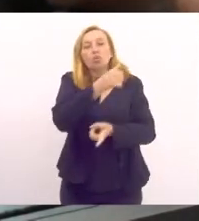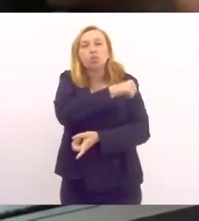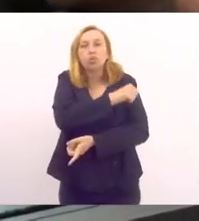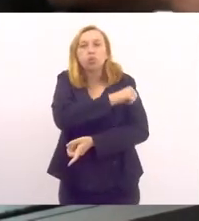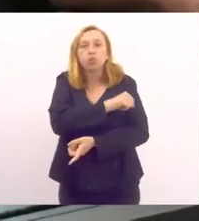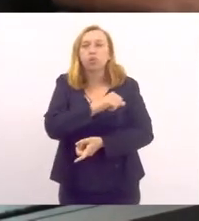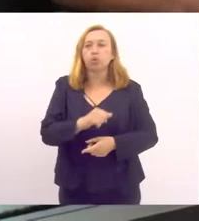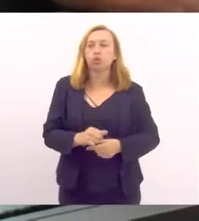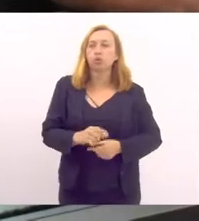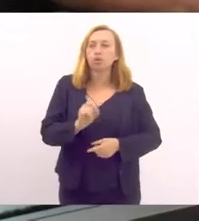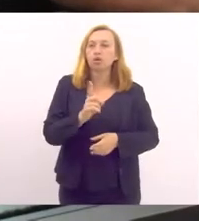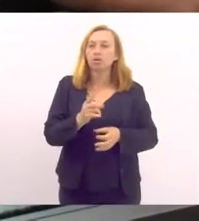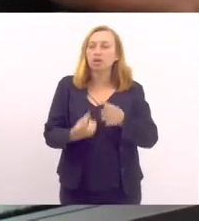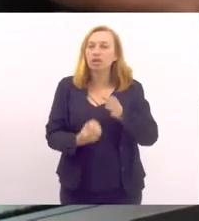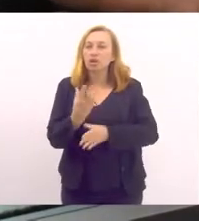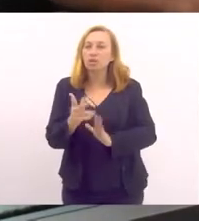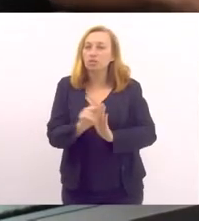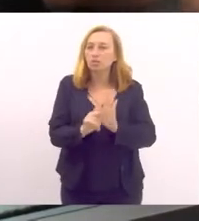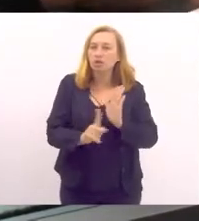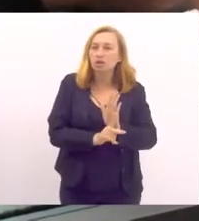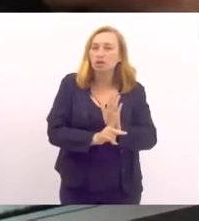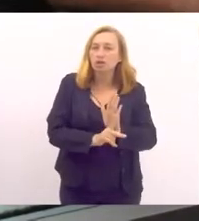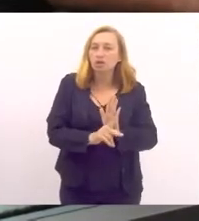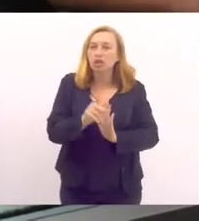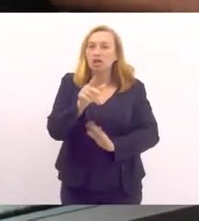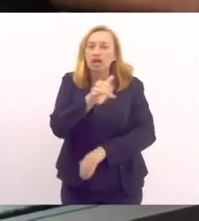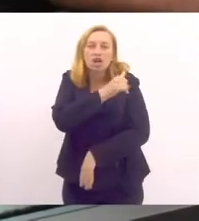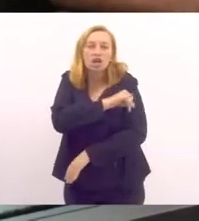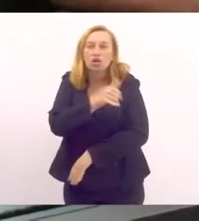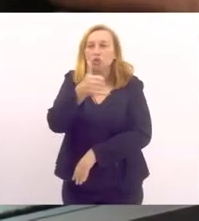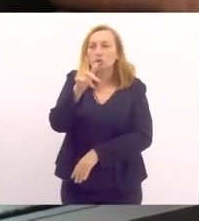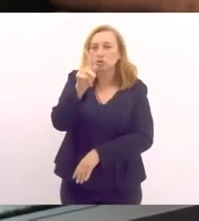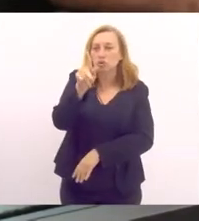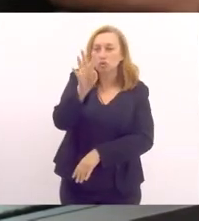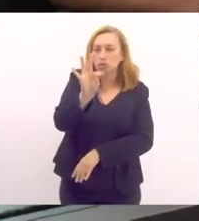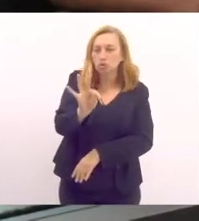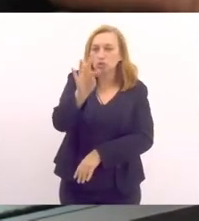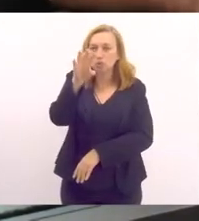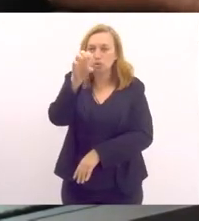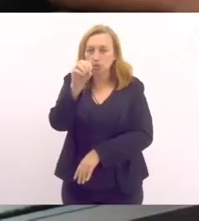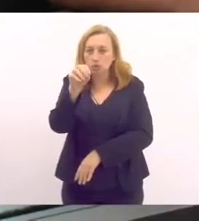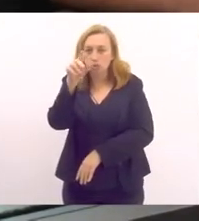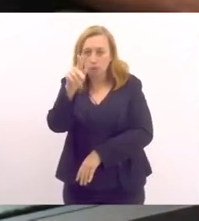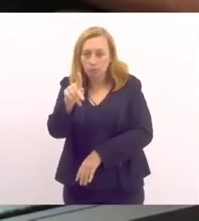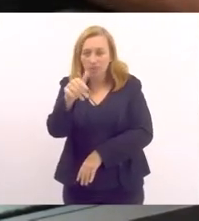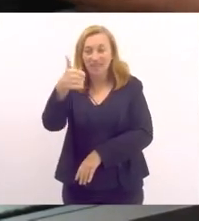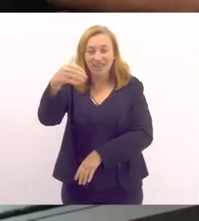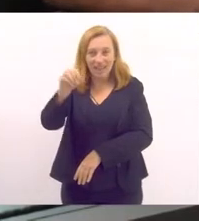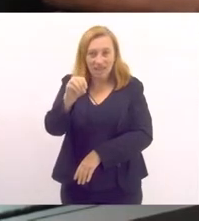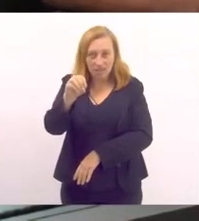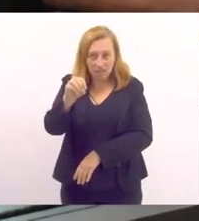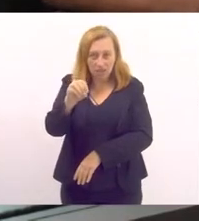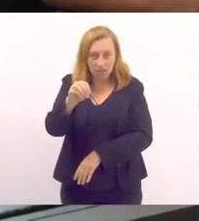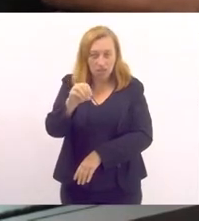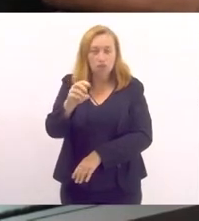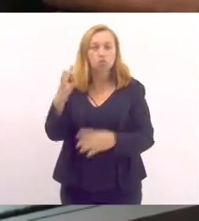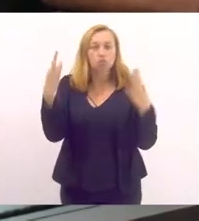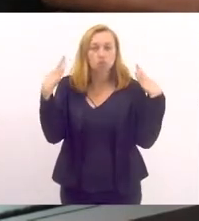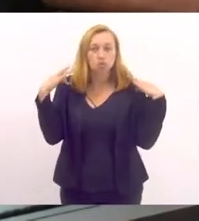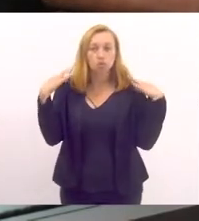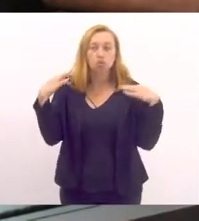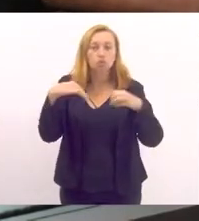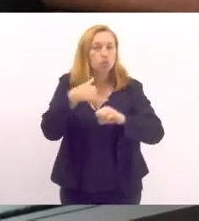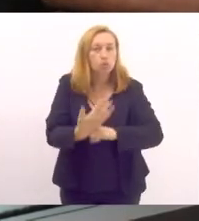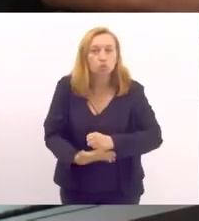não fazemos o projeto Rio Top 10, tirar da 99ª posição? O turismo